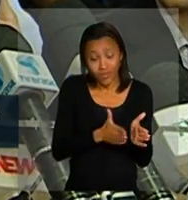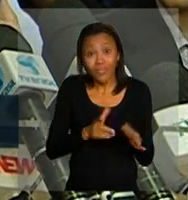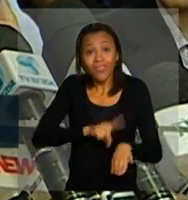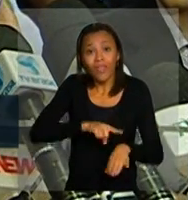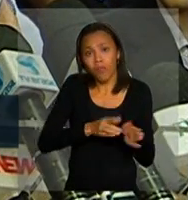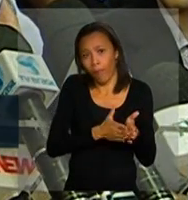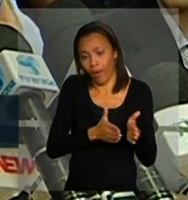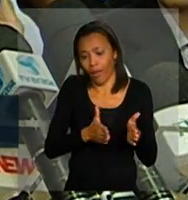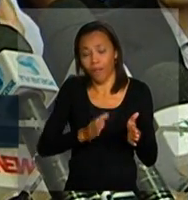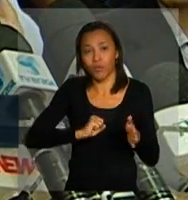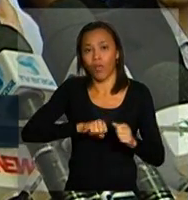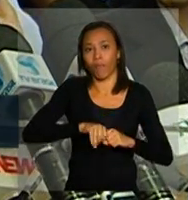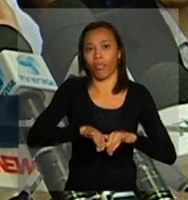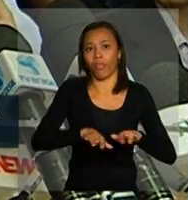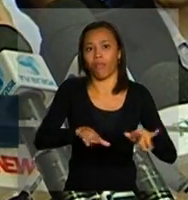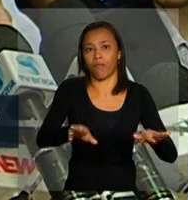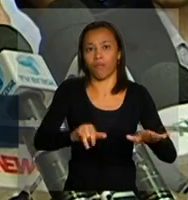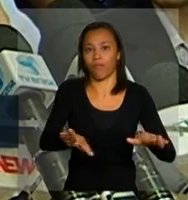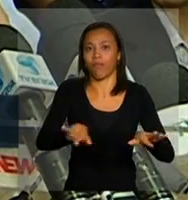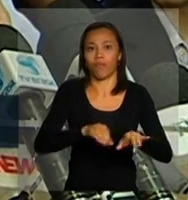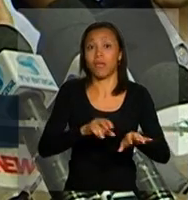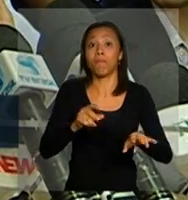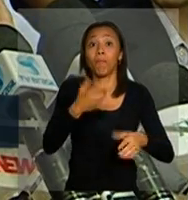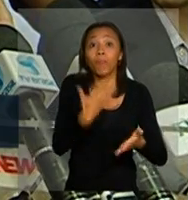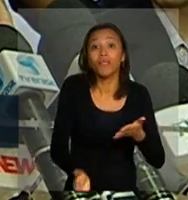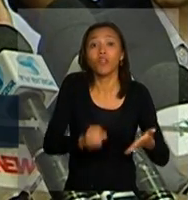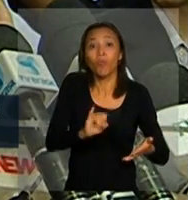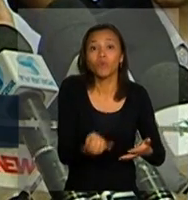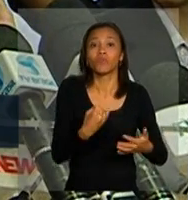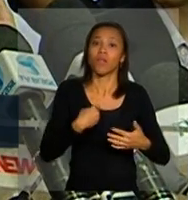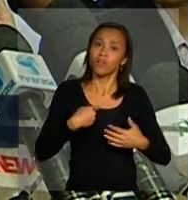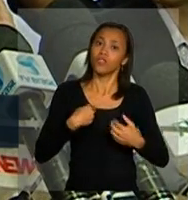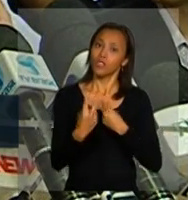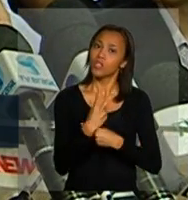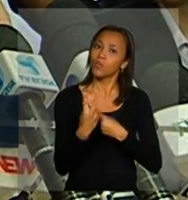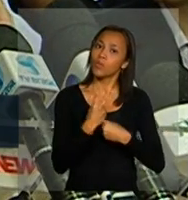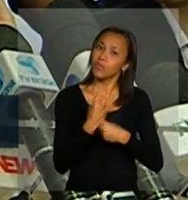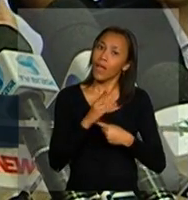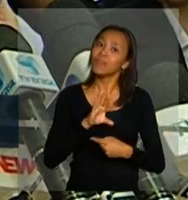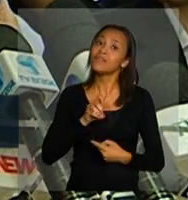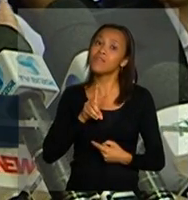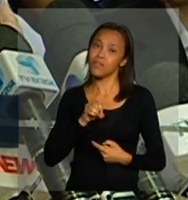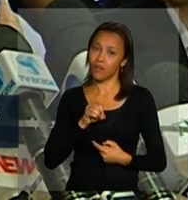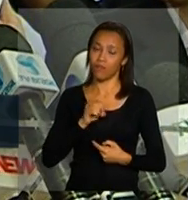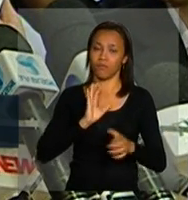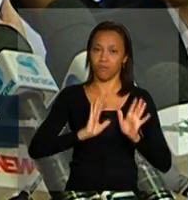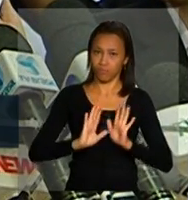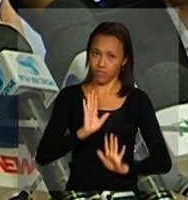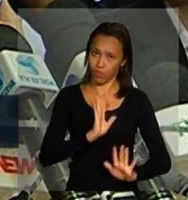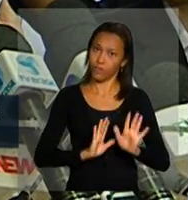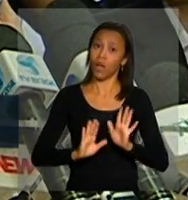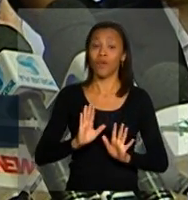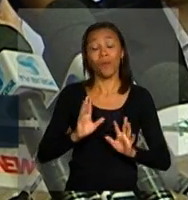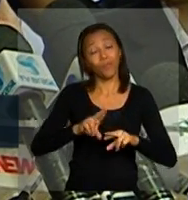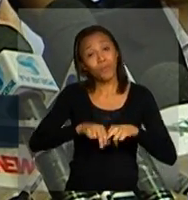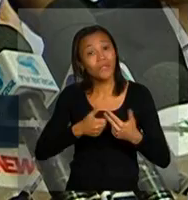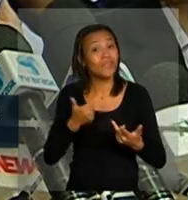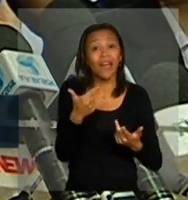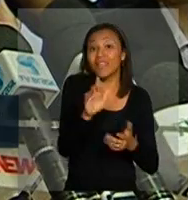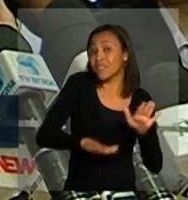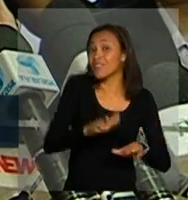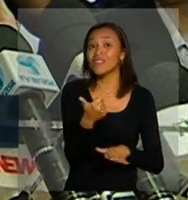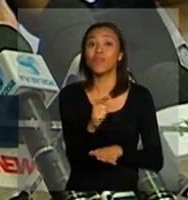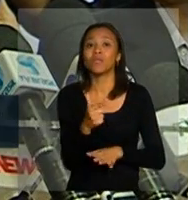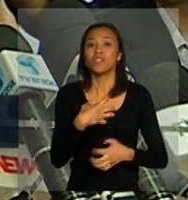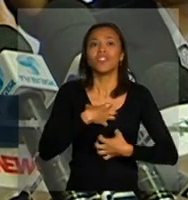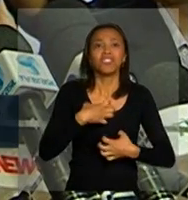está transmitindo para outras e perdendo a oportunidade de começar o tratamento mais precocemente. Por isso que não tem sinal ou sintoma